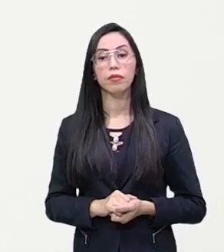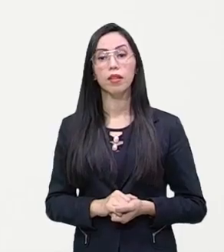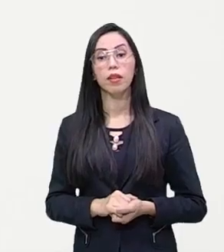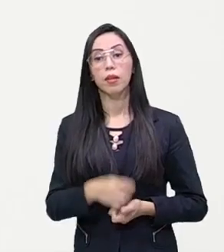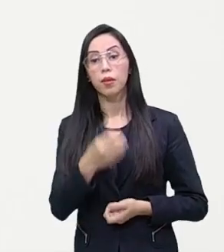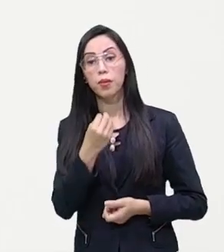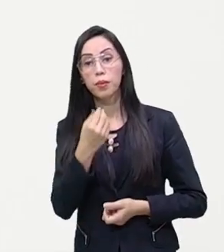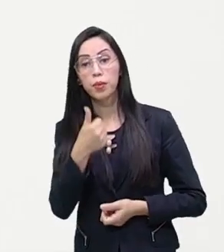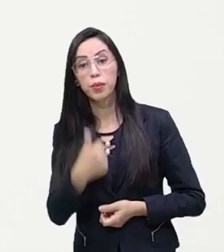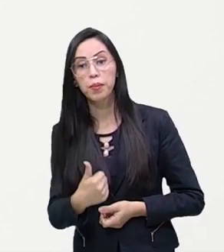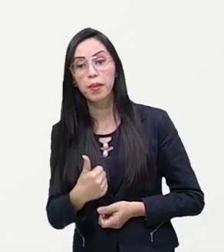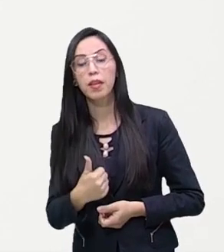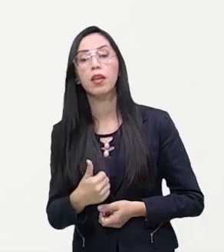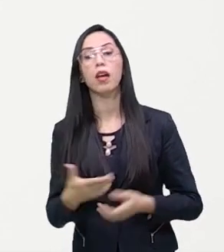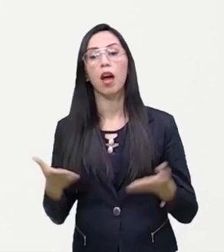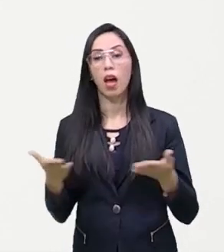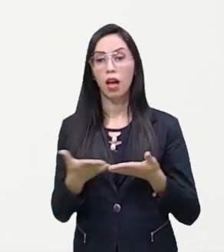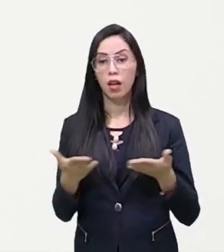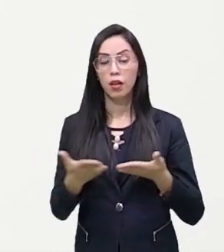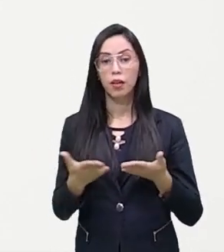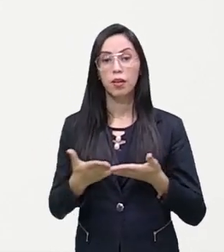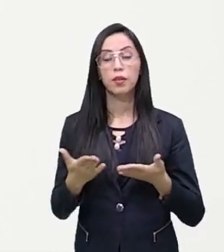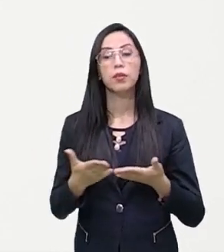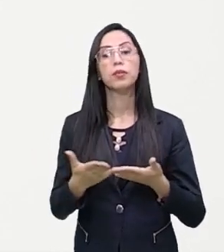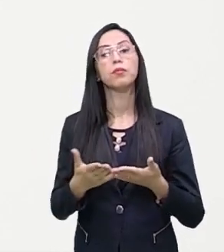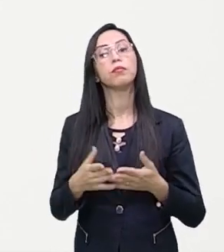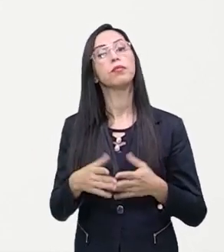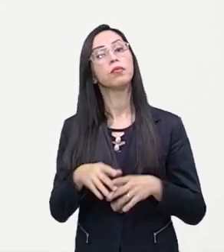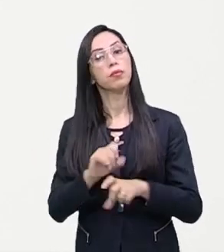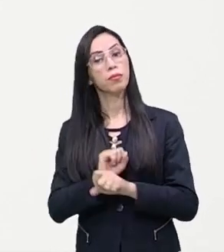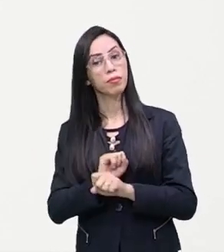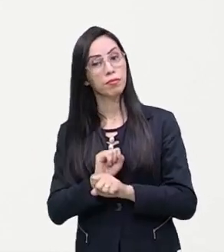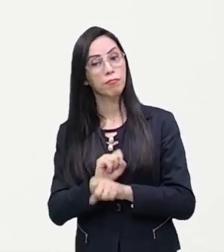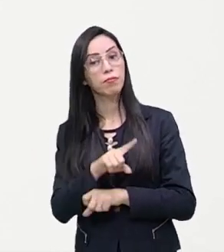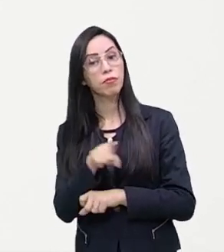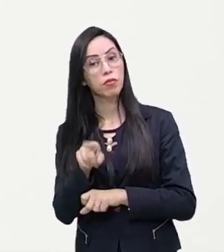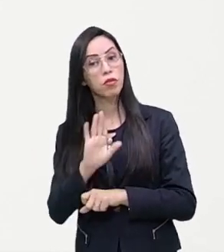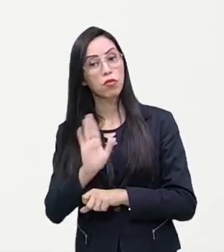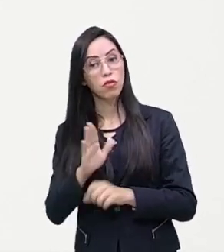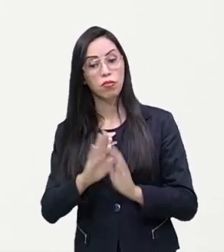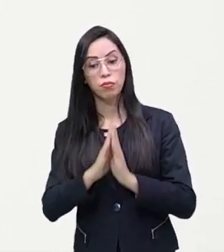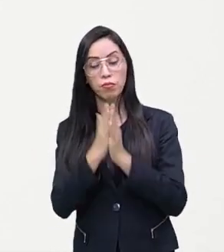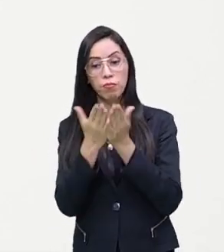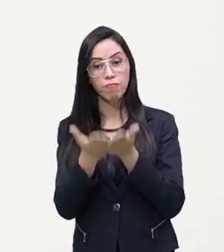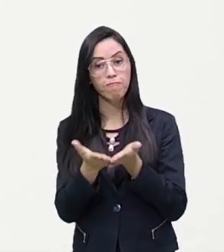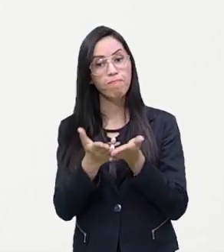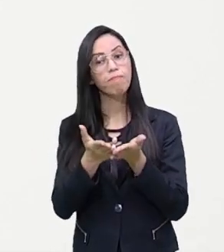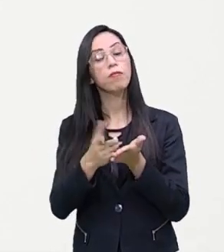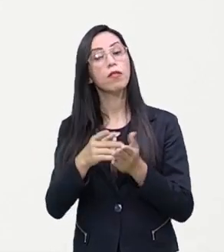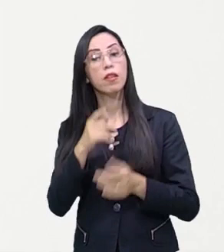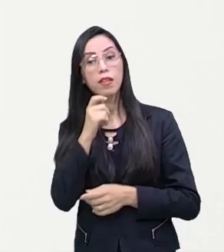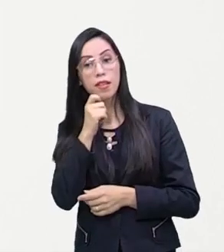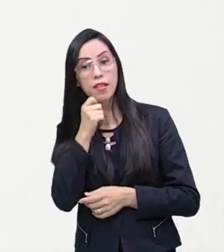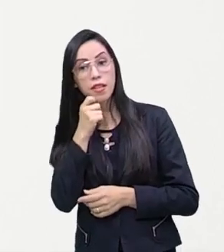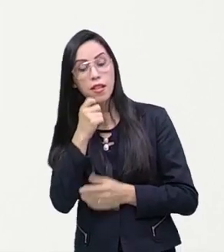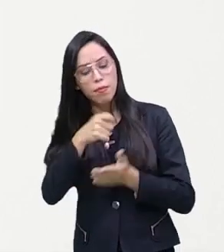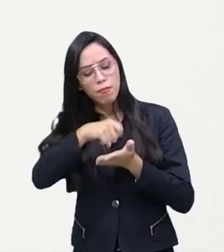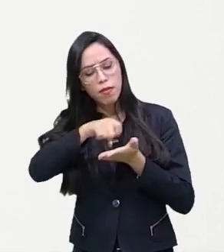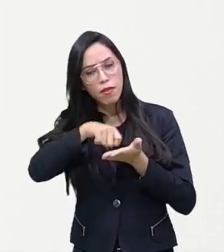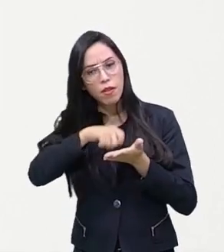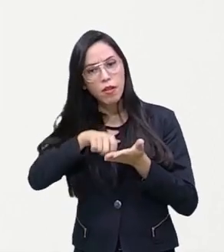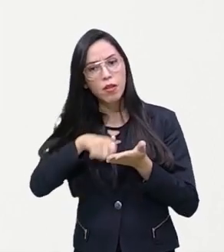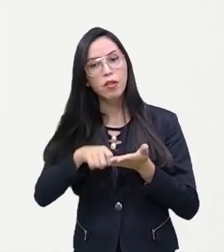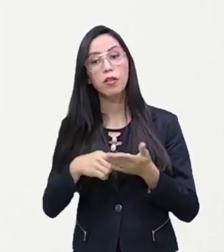Muito bem, crianças, agora nesse momento eu espero que vocês já estejam com o caderninho de vocês, com o lápis para anotar a